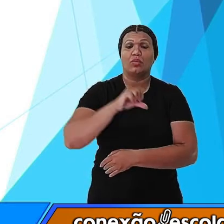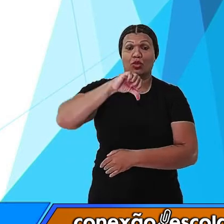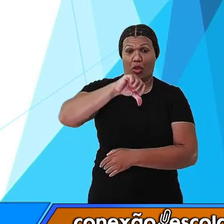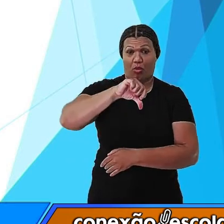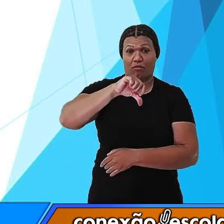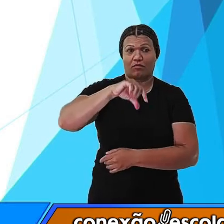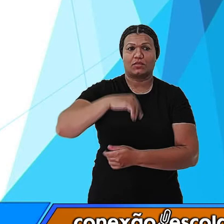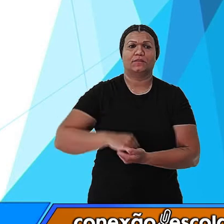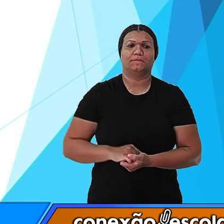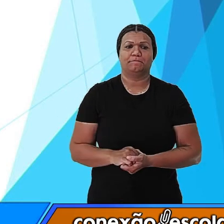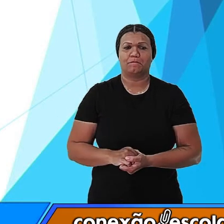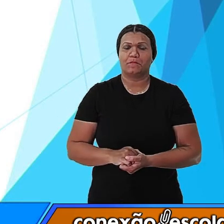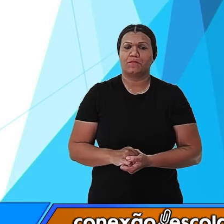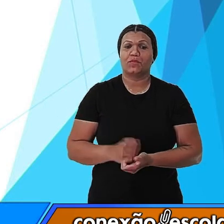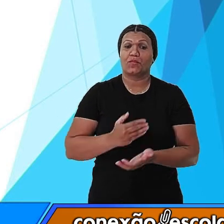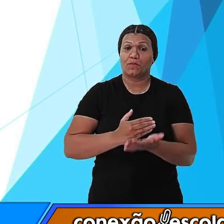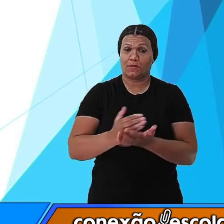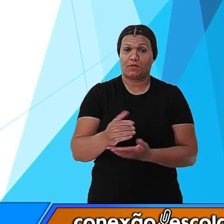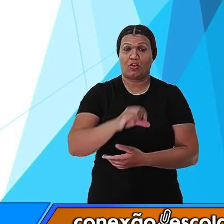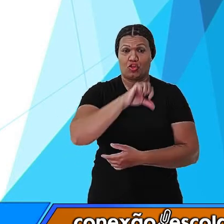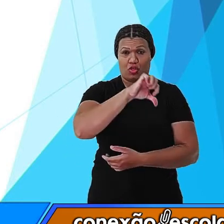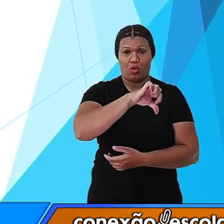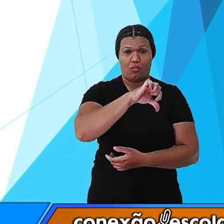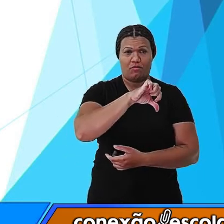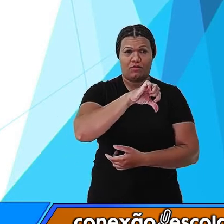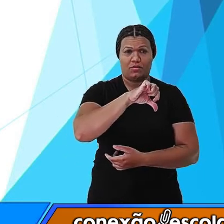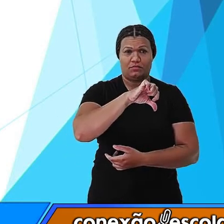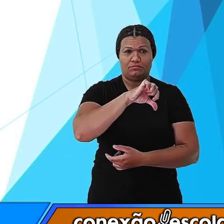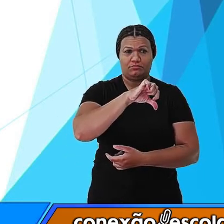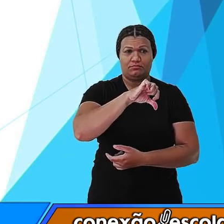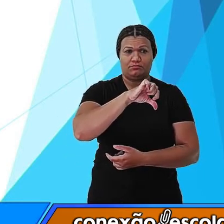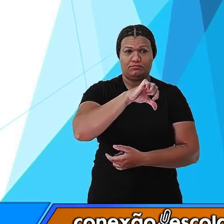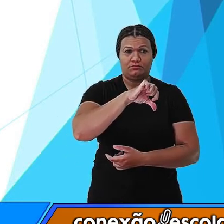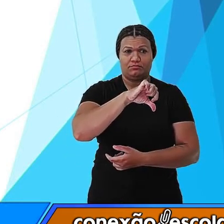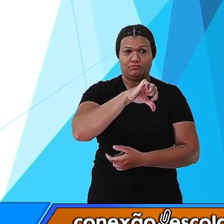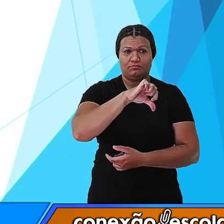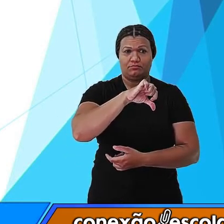9? Começamos com 9.